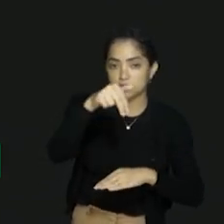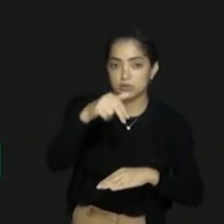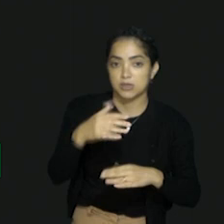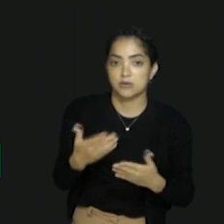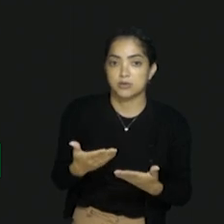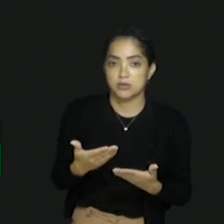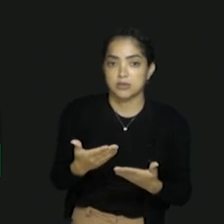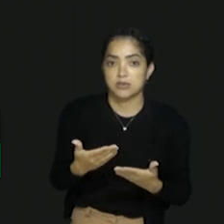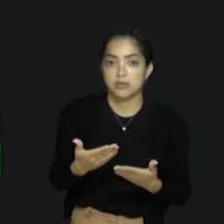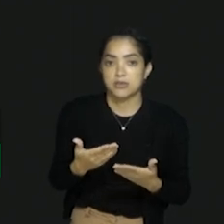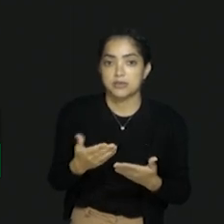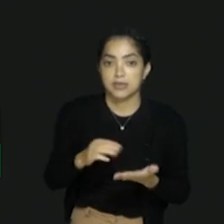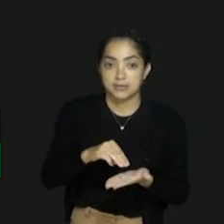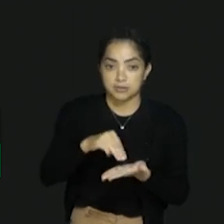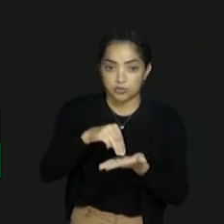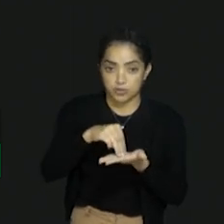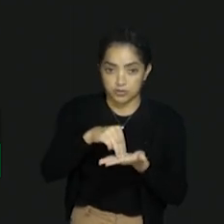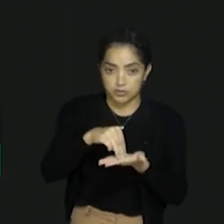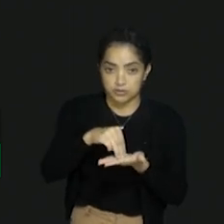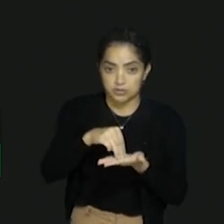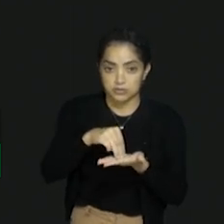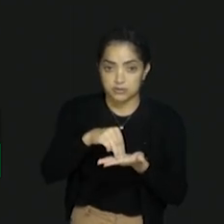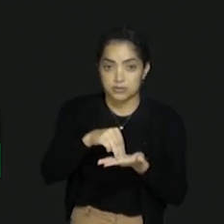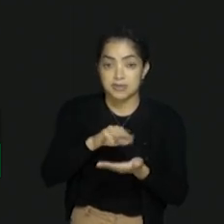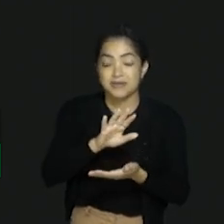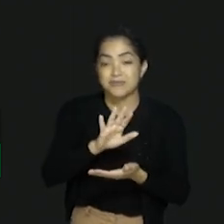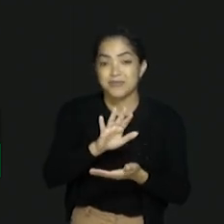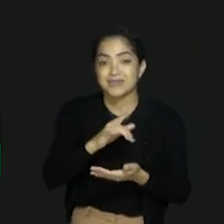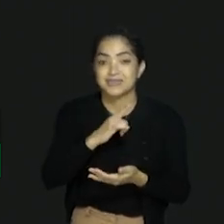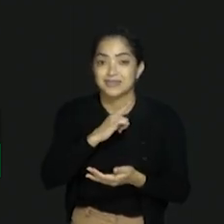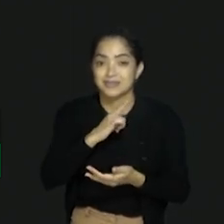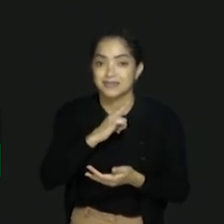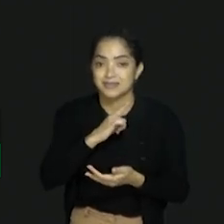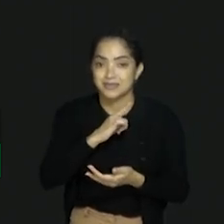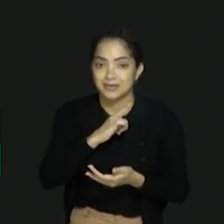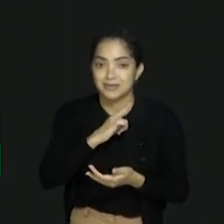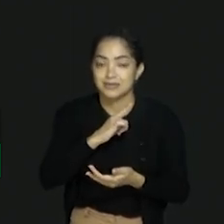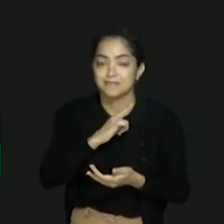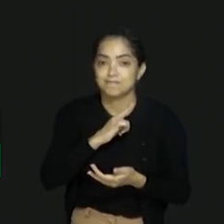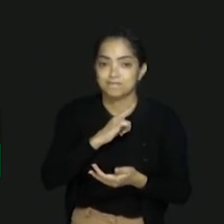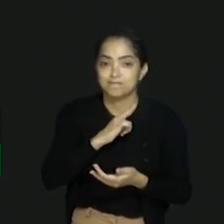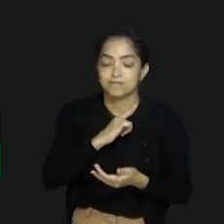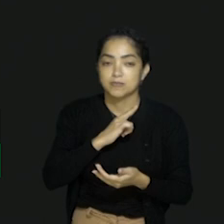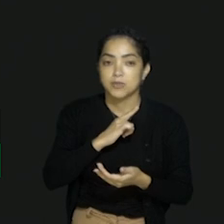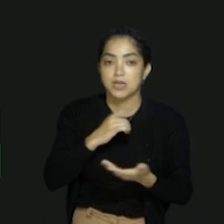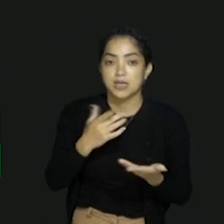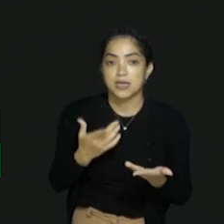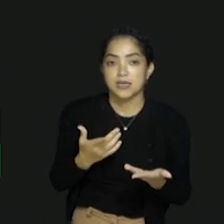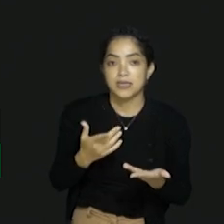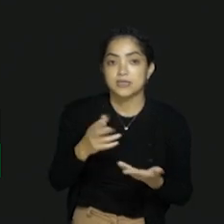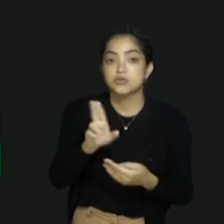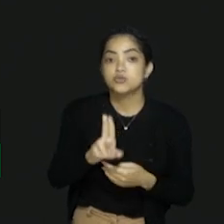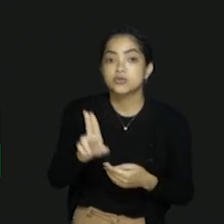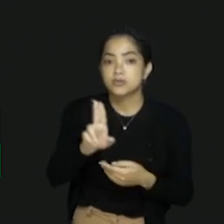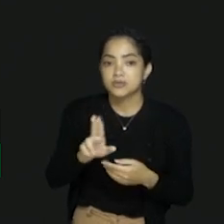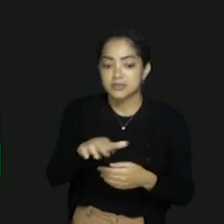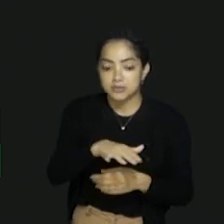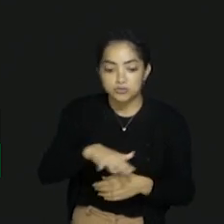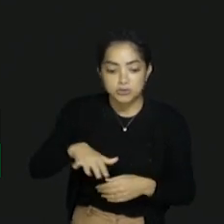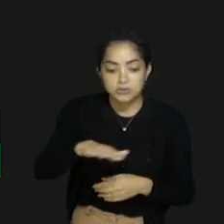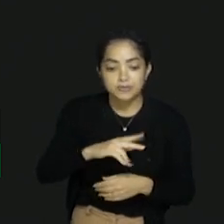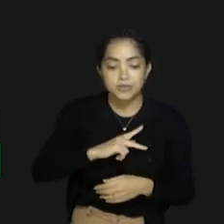possibilidade de emoção ali existe uma situação que eu acho que a sua ideia fantástica de otimização de espaços públicos né